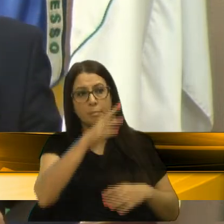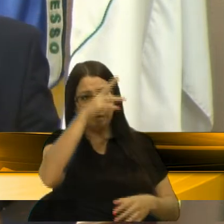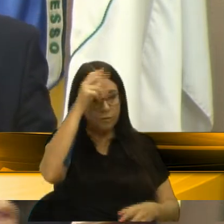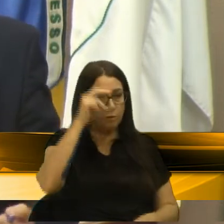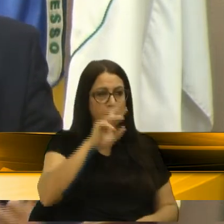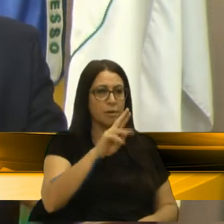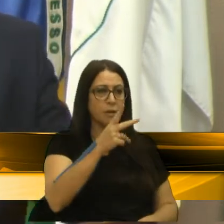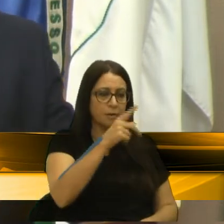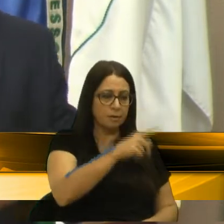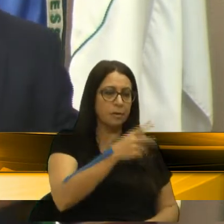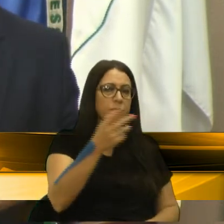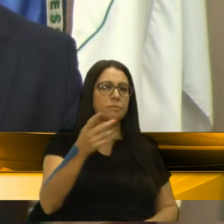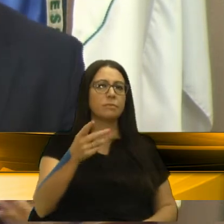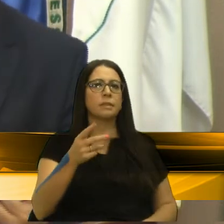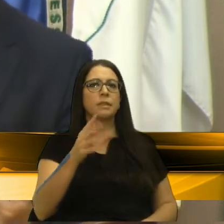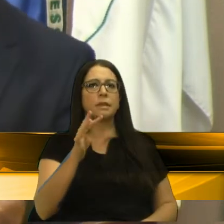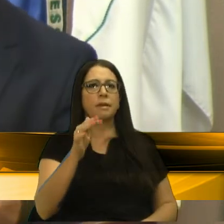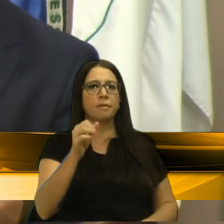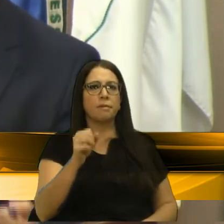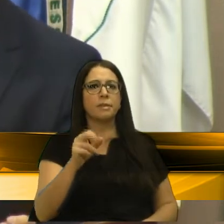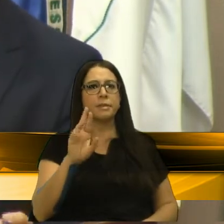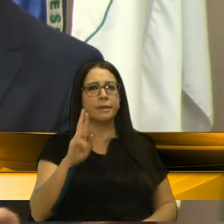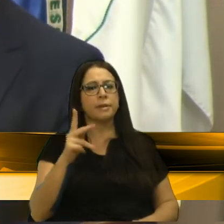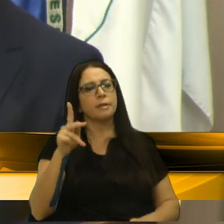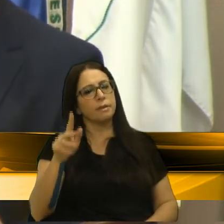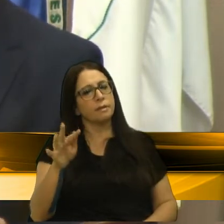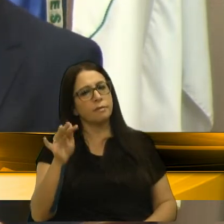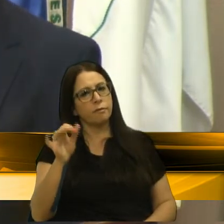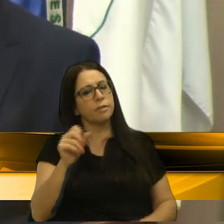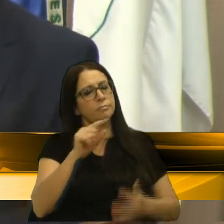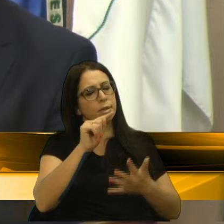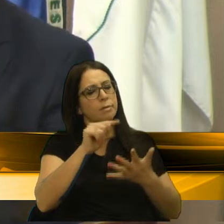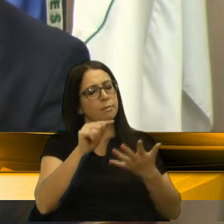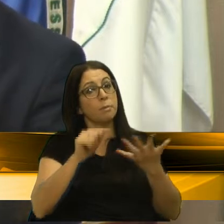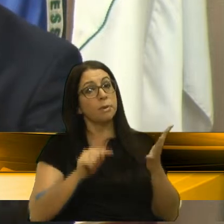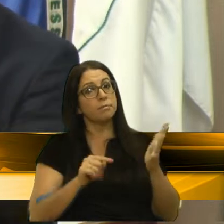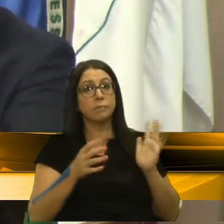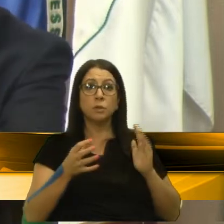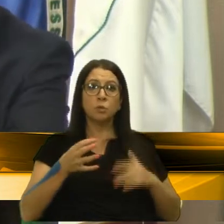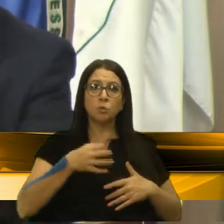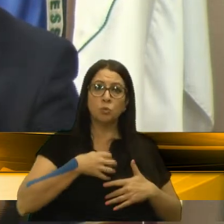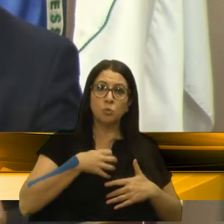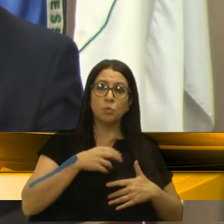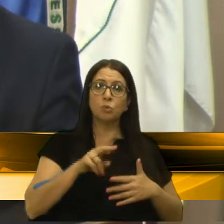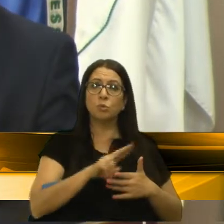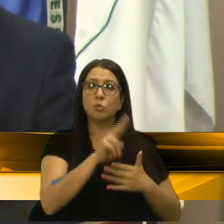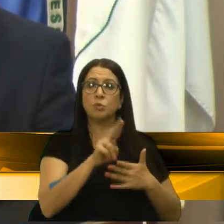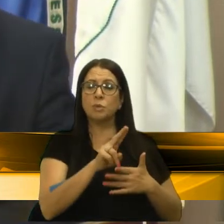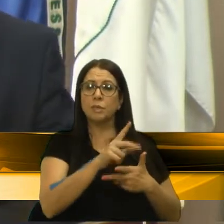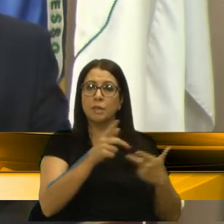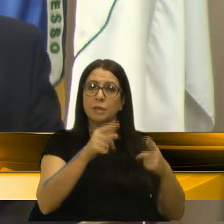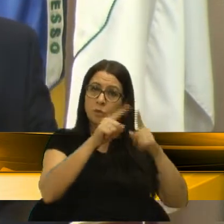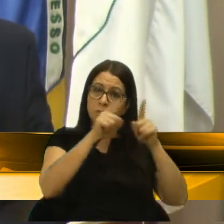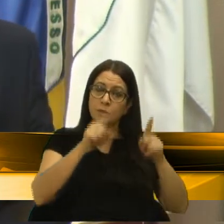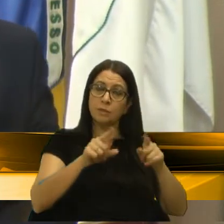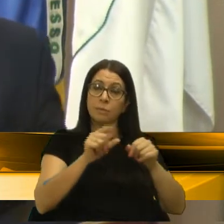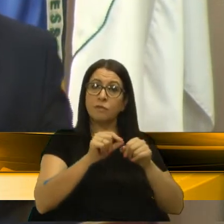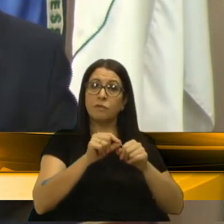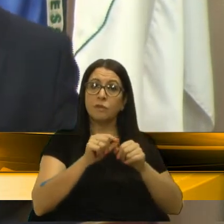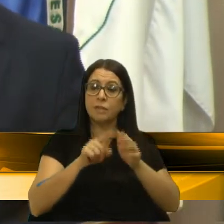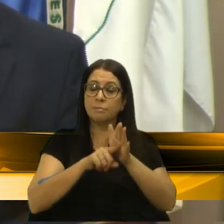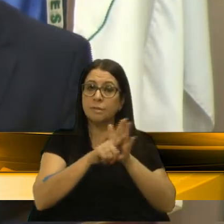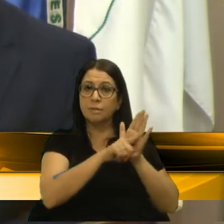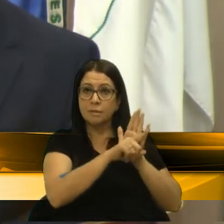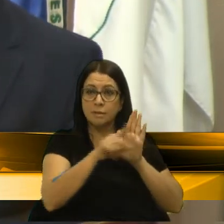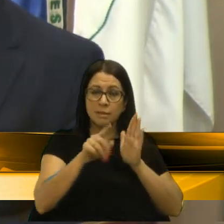da Prefeitura, na FAS com o RH da FAS, enfim, de uma maneira de utilizar os servidores para fazer esse censo